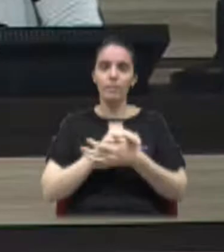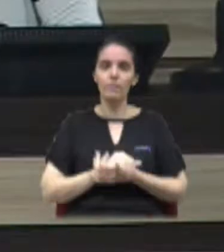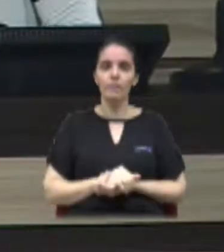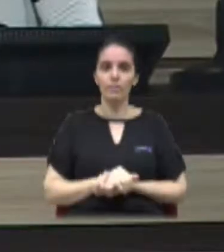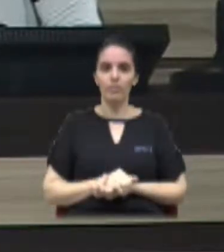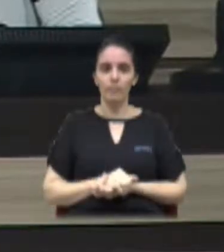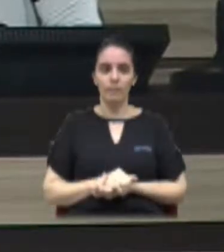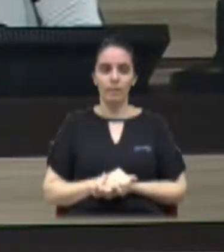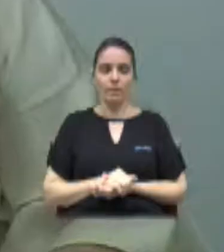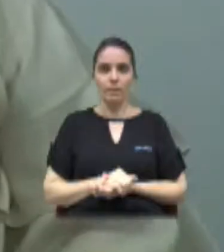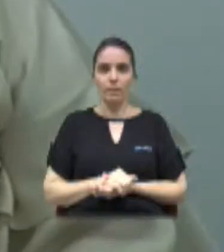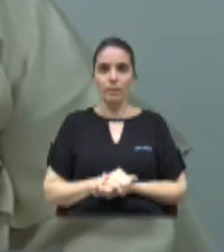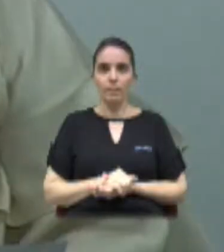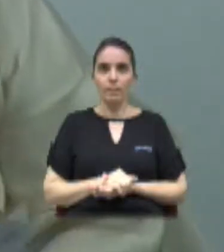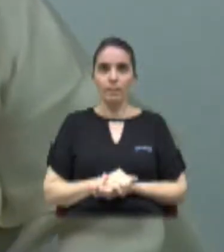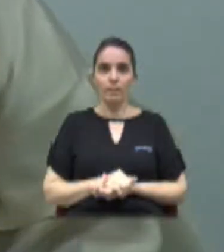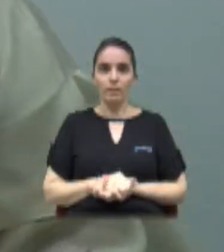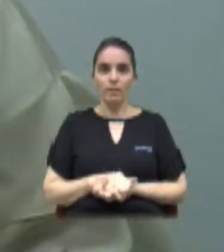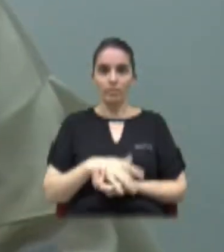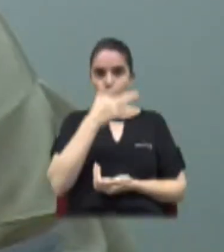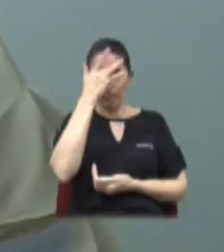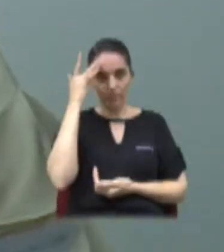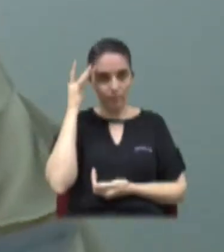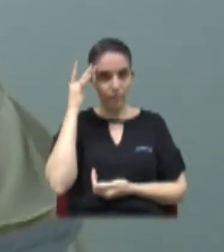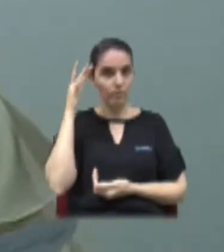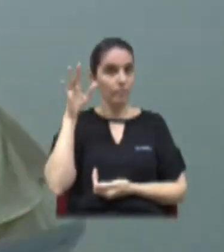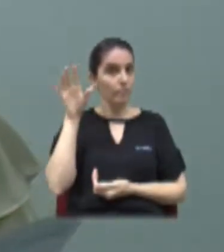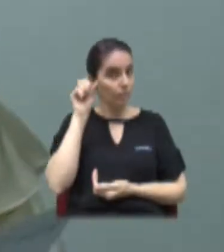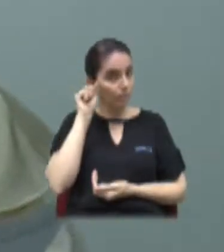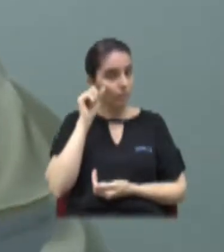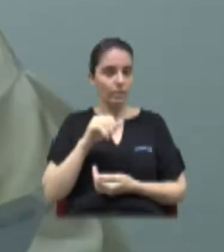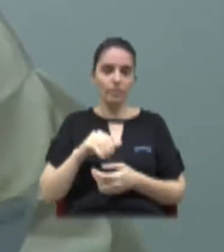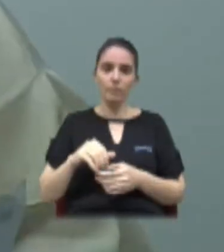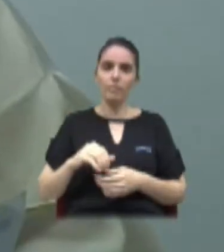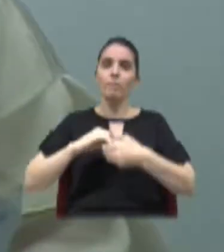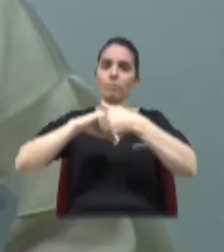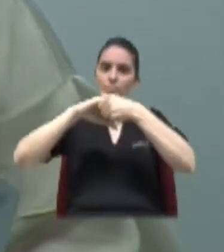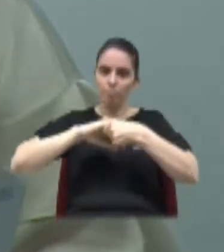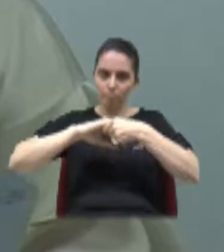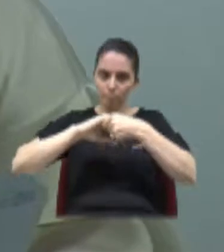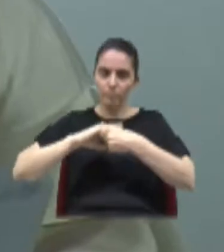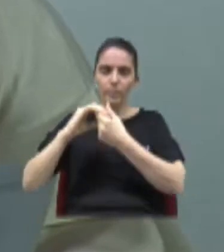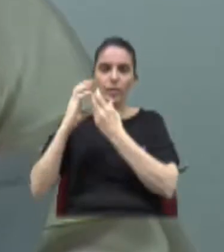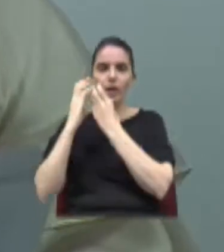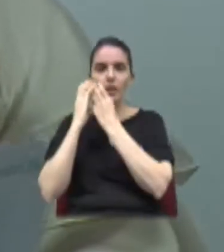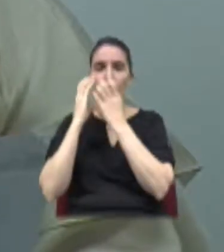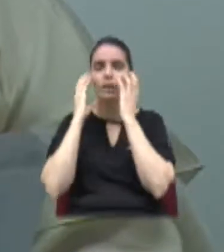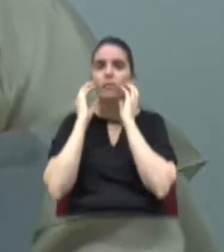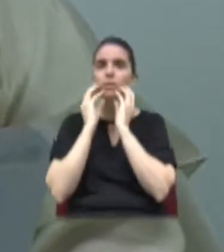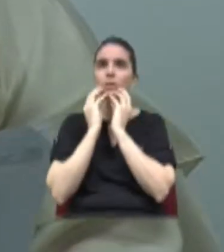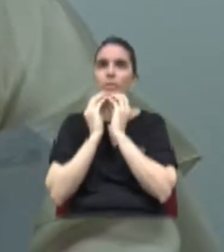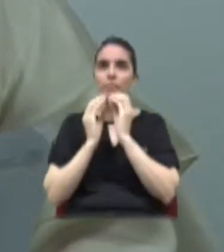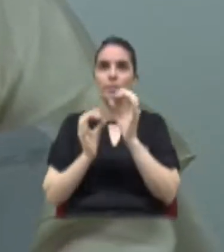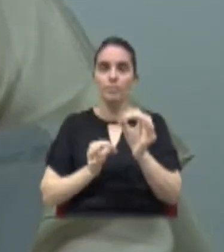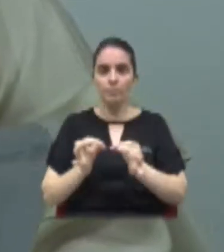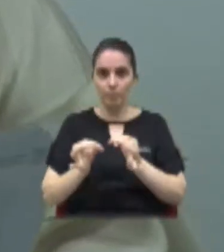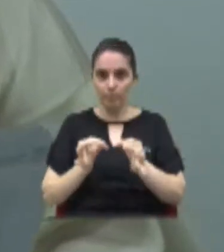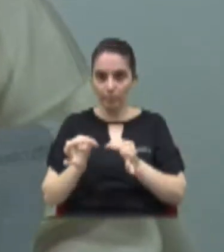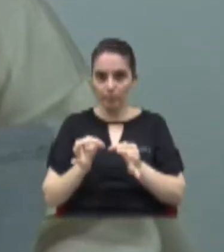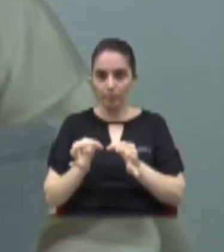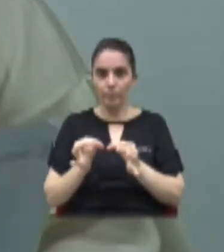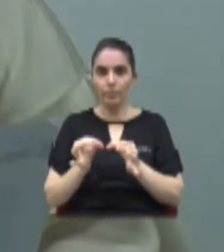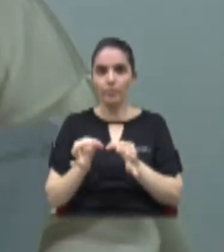importante e já manifesto que vou votar favorável. Muito obrigado. Continua em discussão. Quero discutir. Vereador Constâncio,